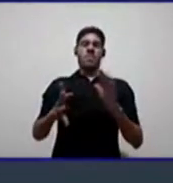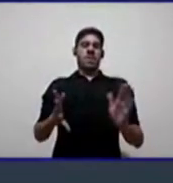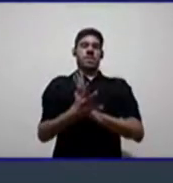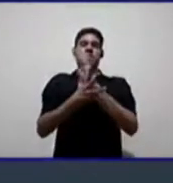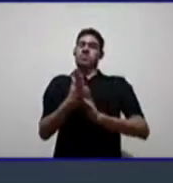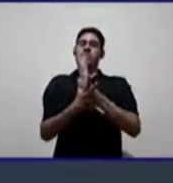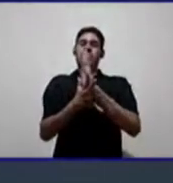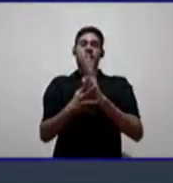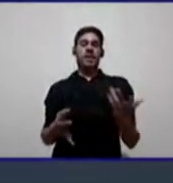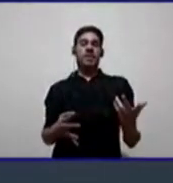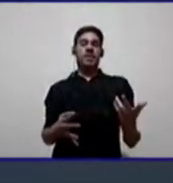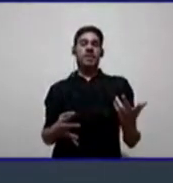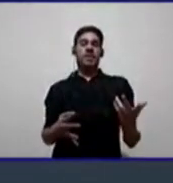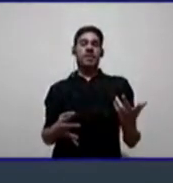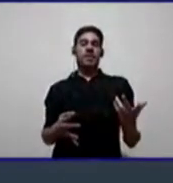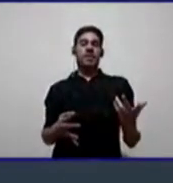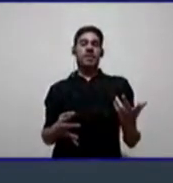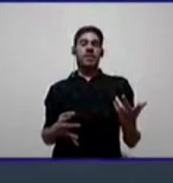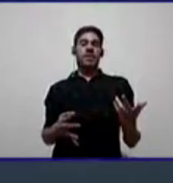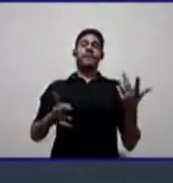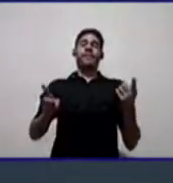ela estende isso